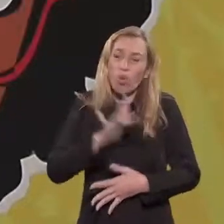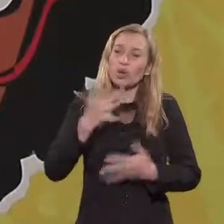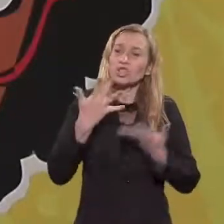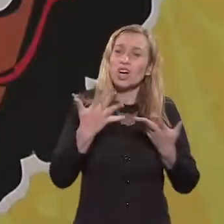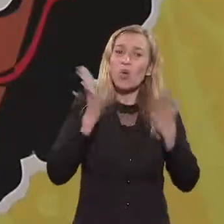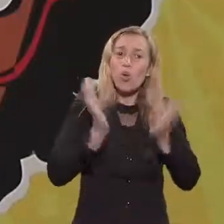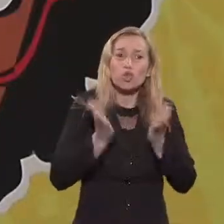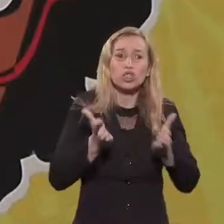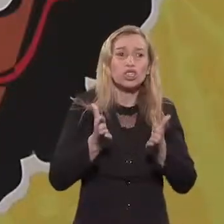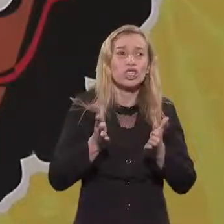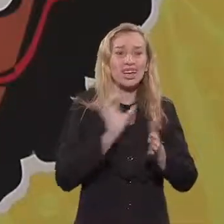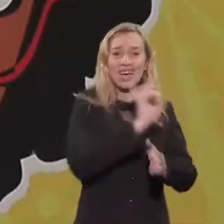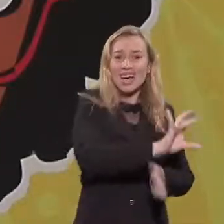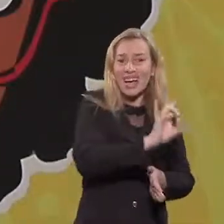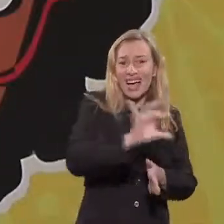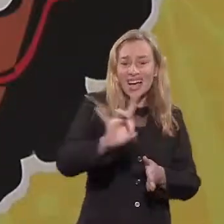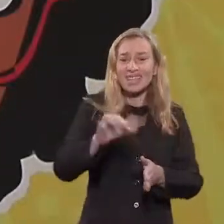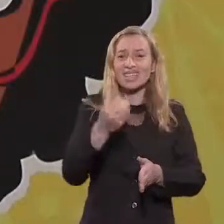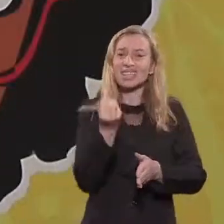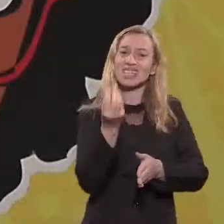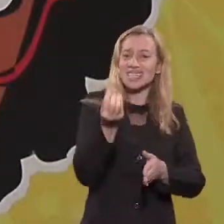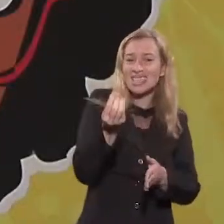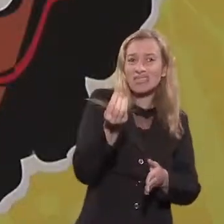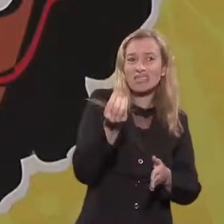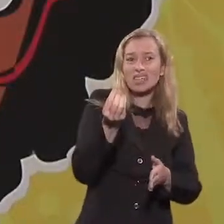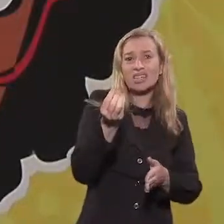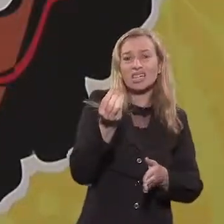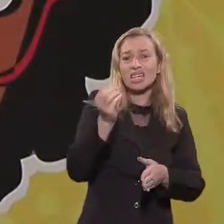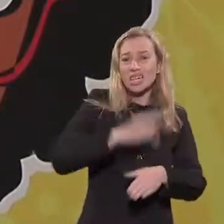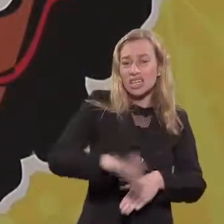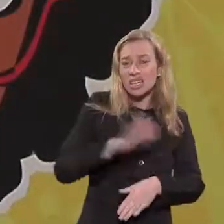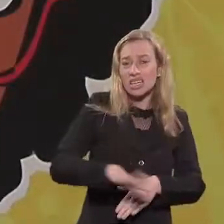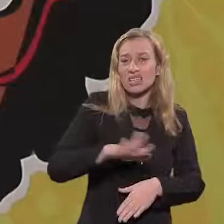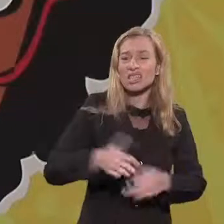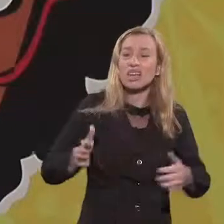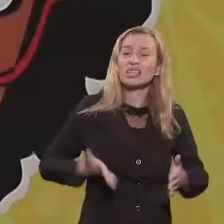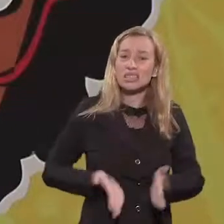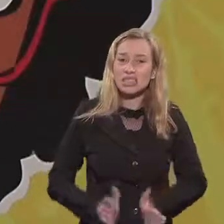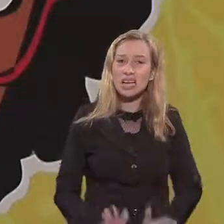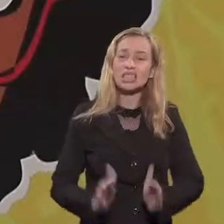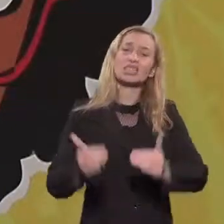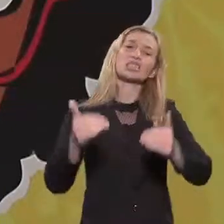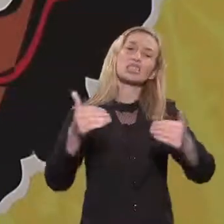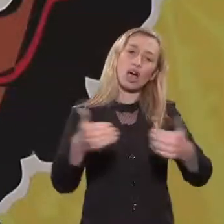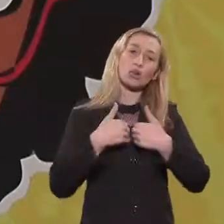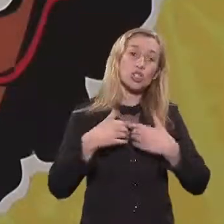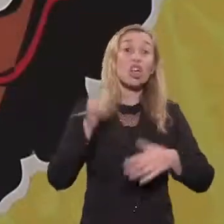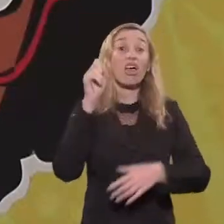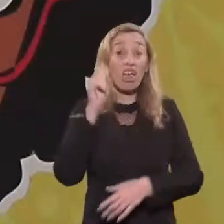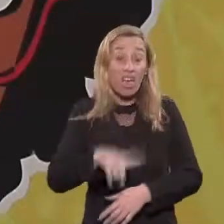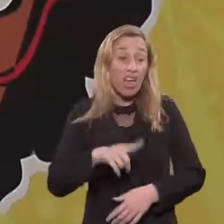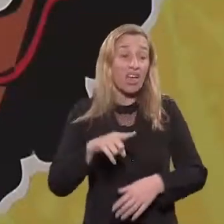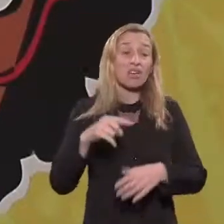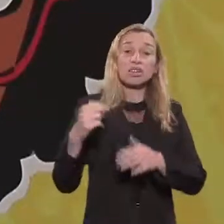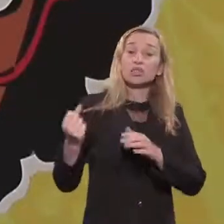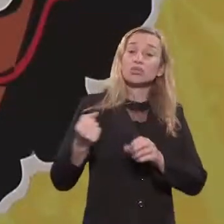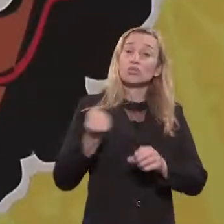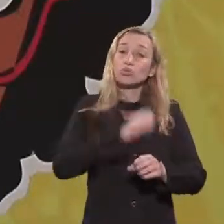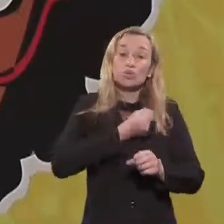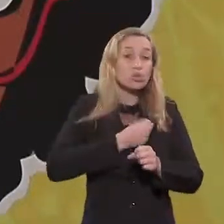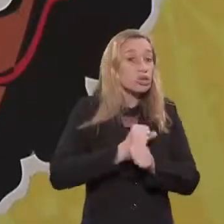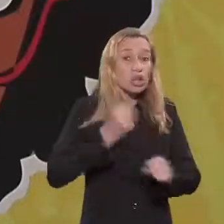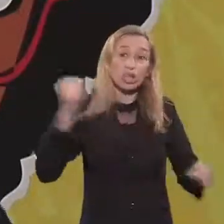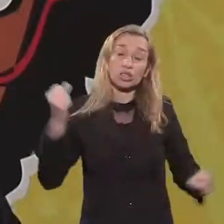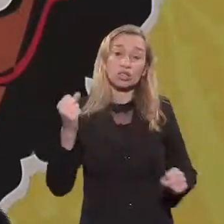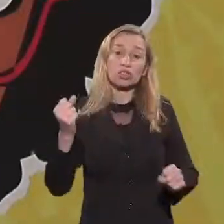misericórdia. Hoje, para cada 60 crianças nasce um autista. Isso é muito alto.